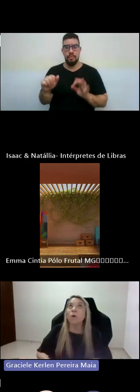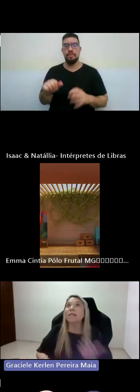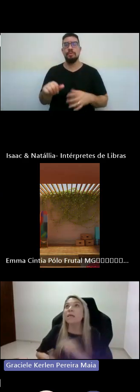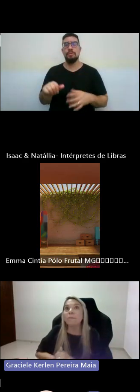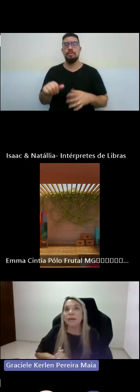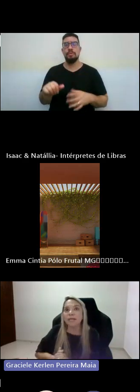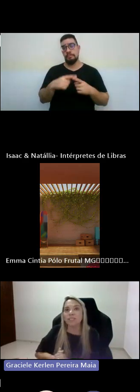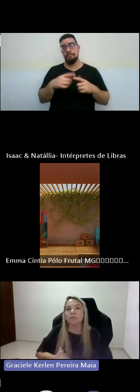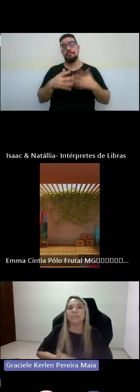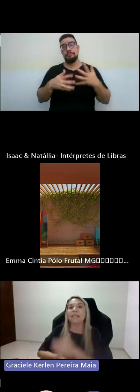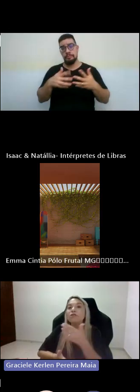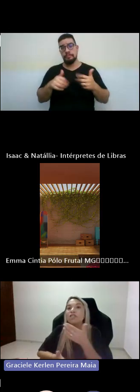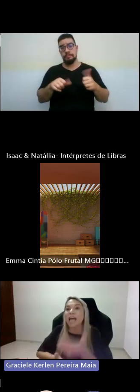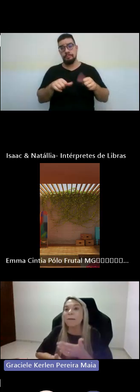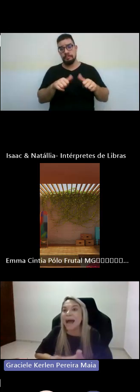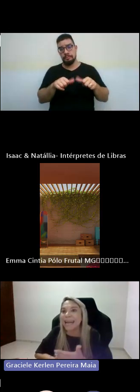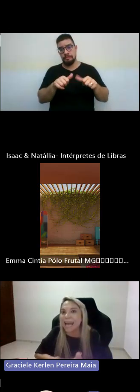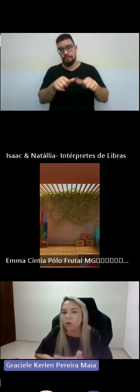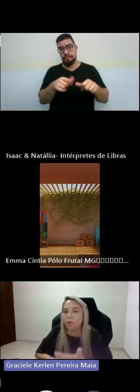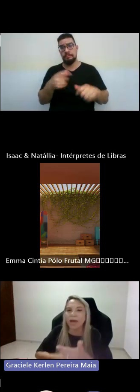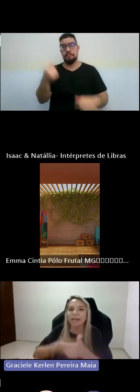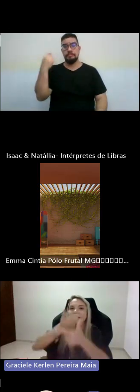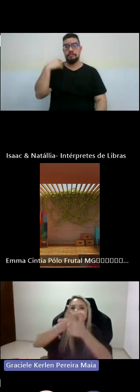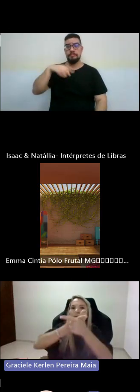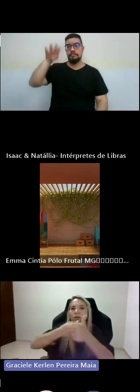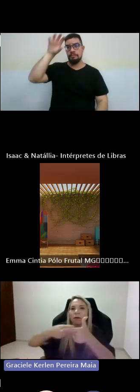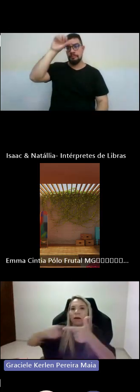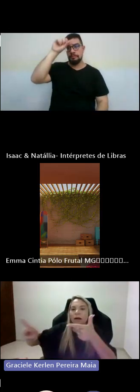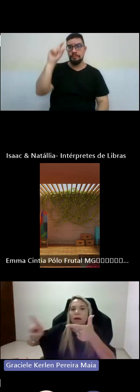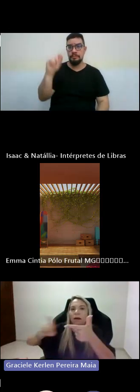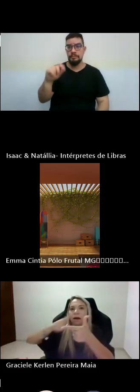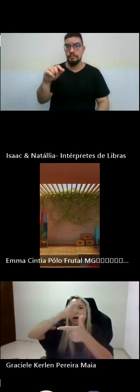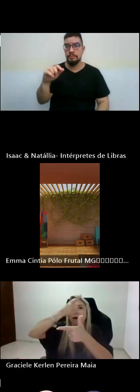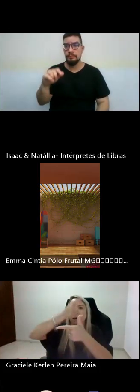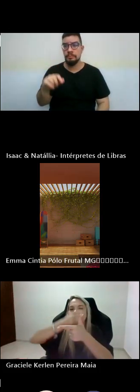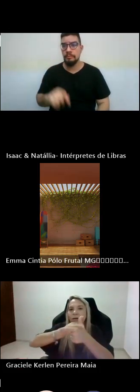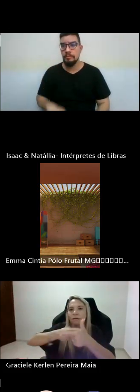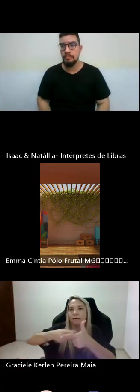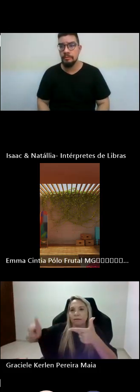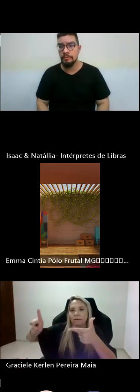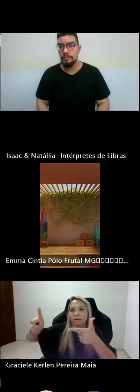muda. Quando eu aprendi, o sinal de amarelo era assim, ó.